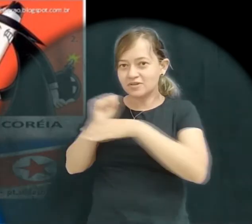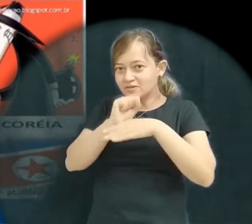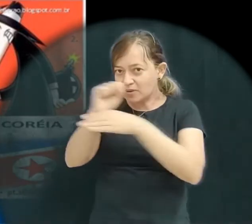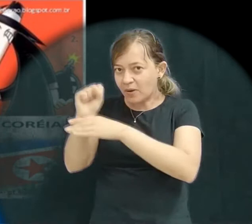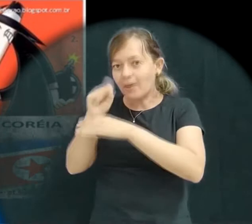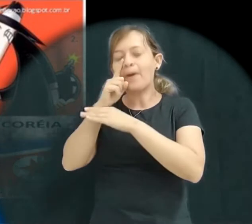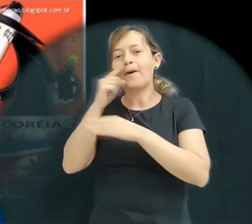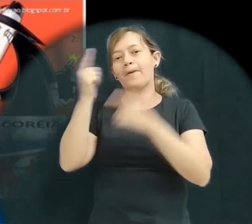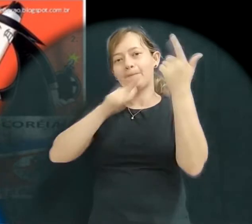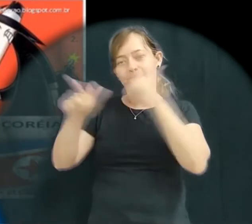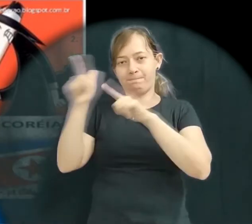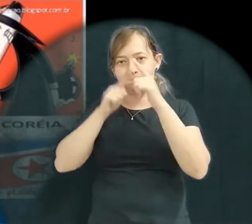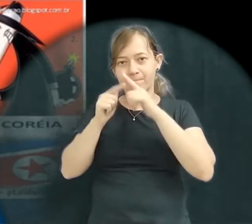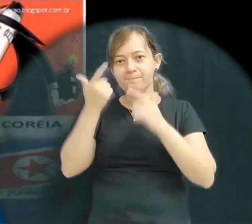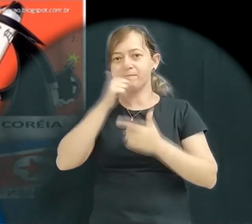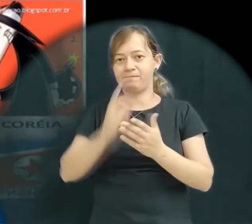um país capitalista.